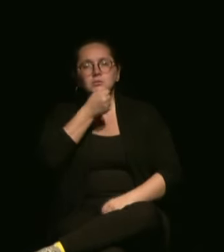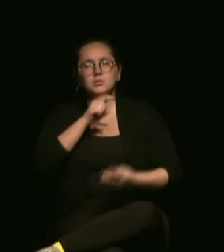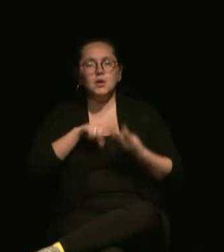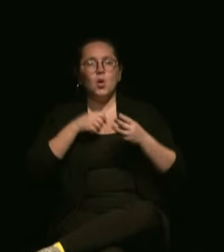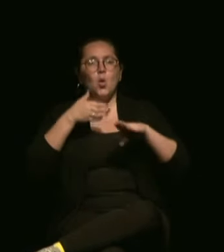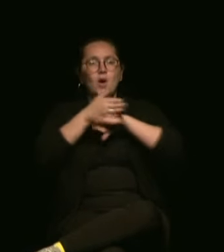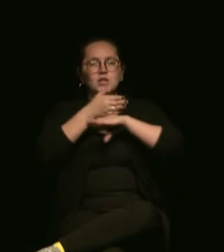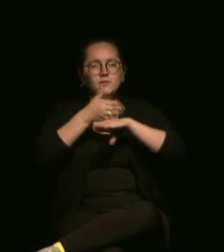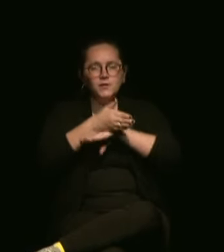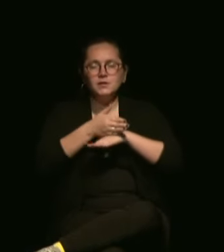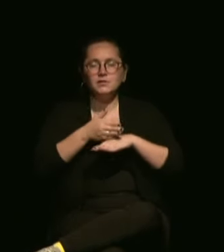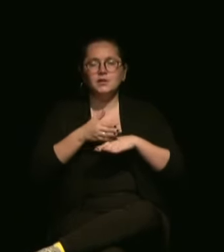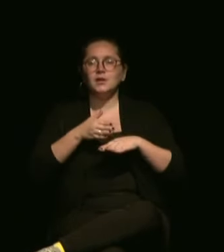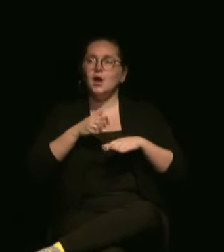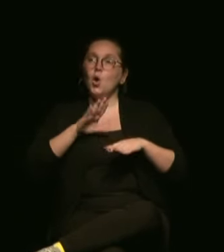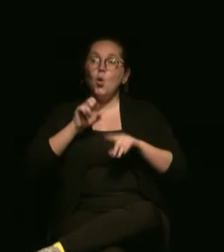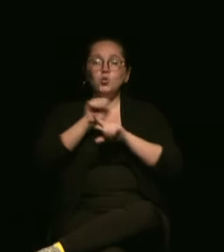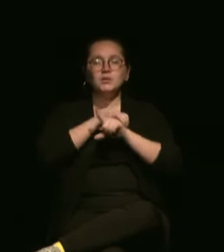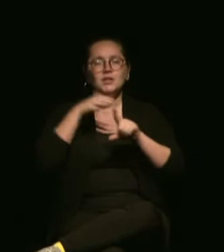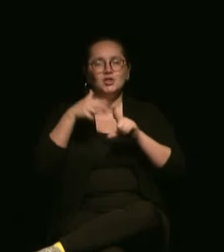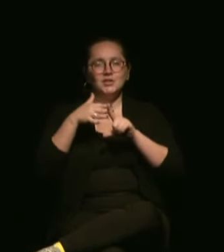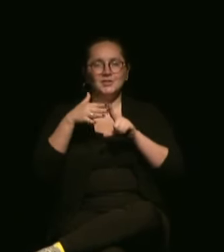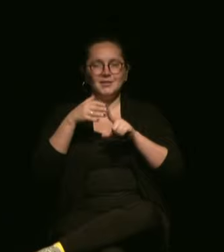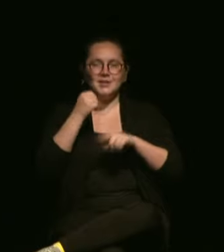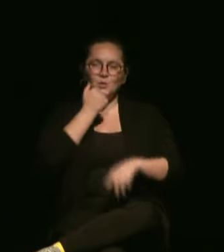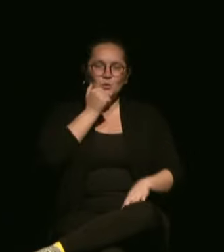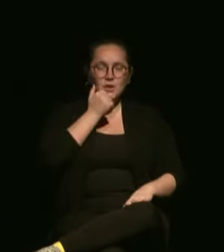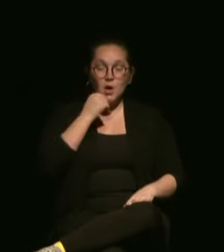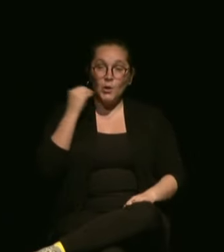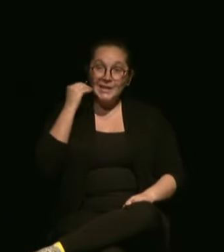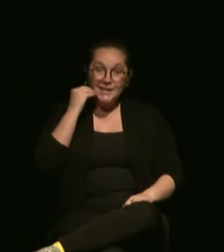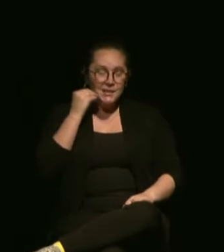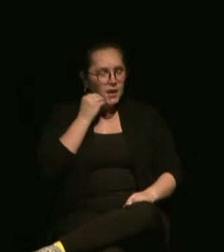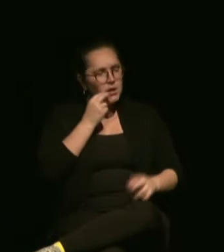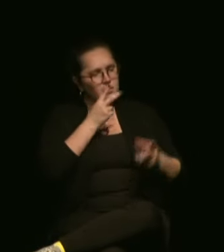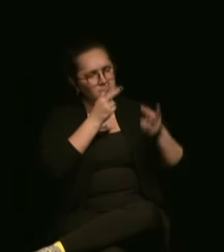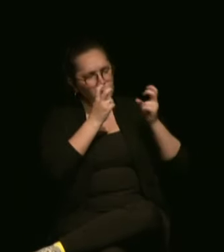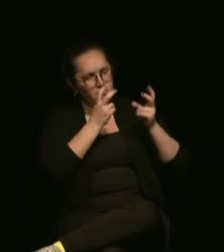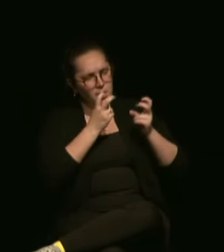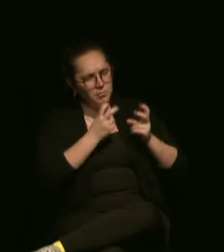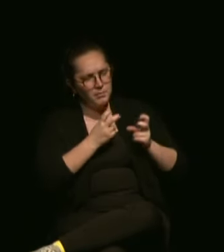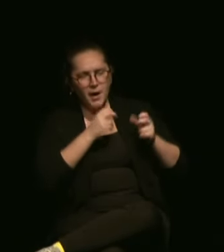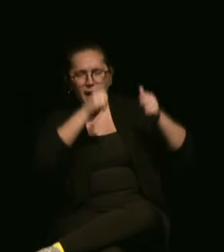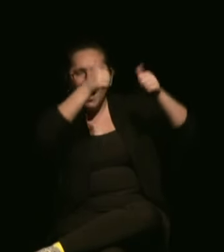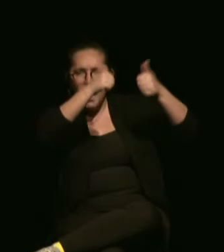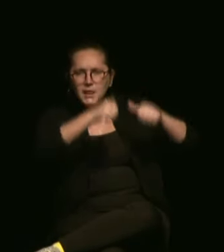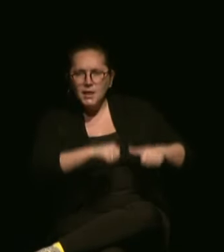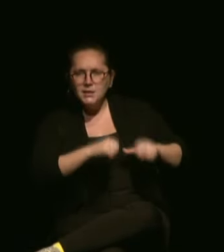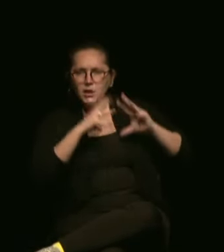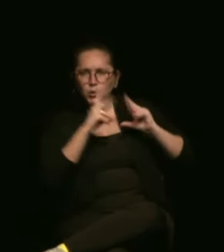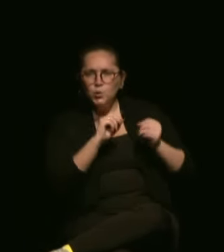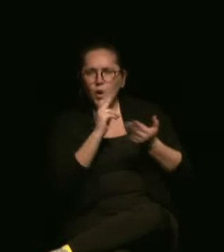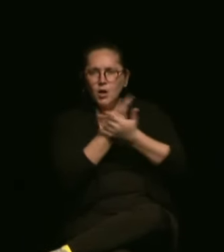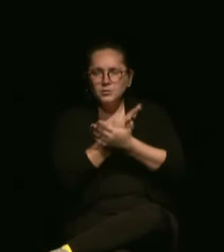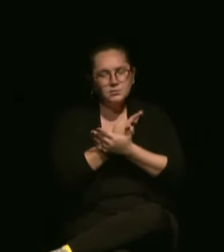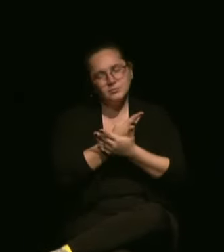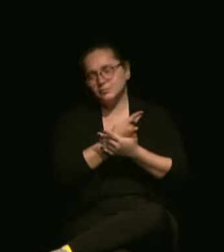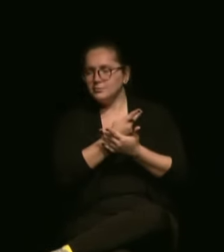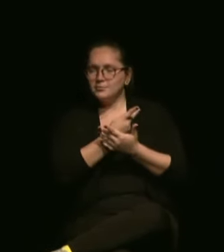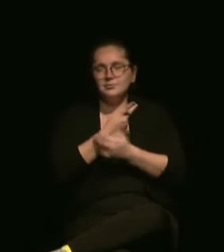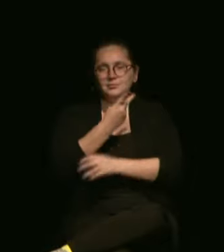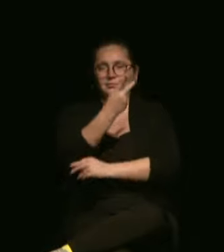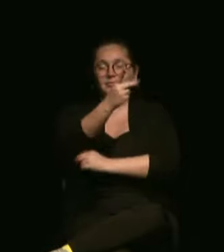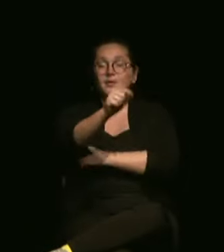ativista, ou mesmo do cientista social que tenta compreender as estruturas subjacentes aos fenômenos.